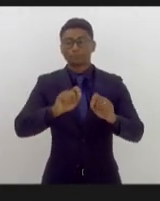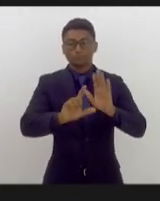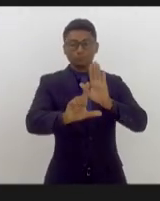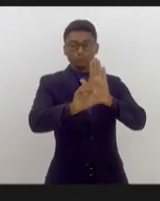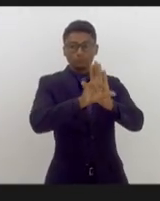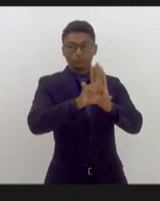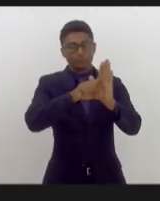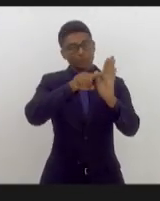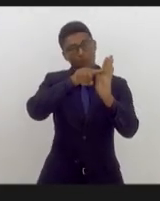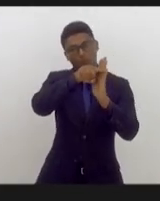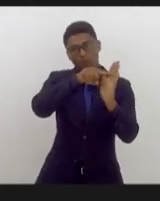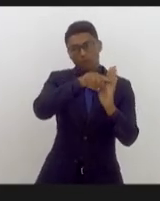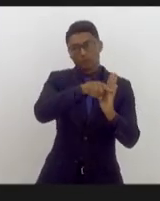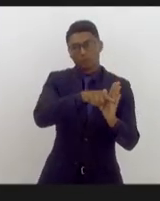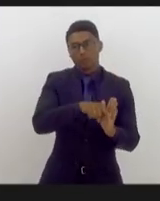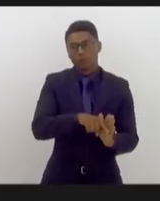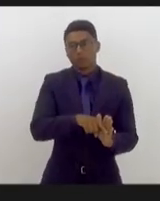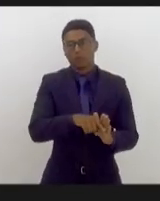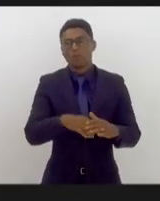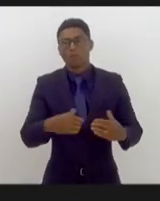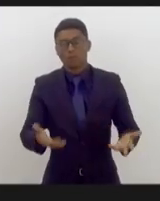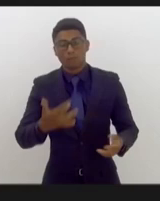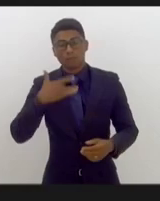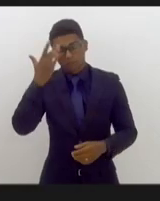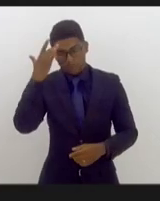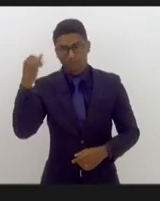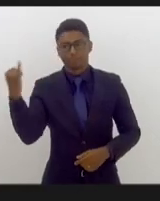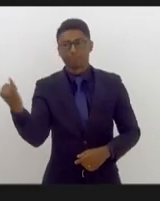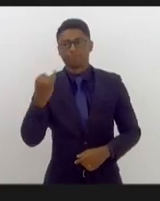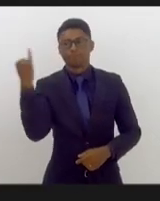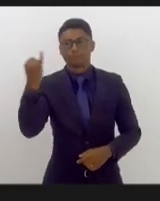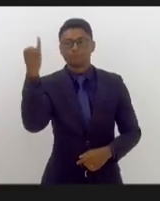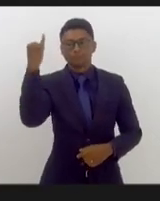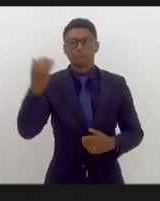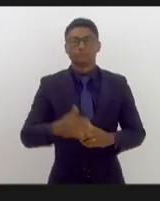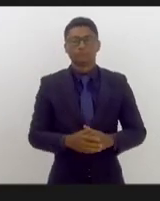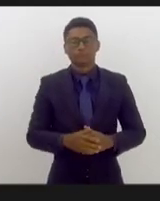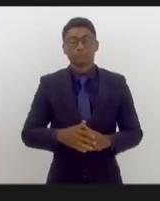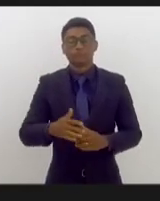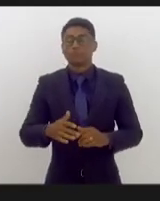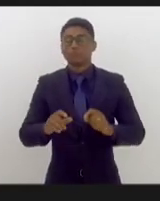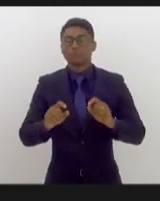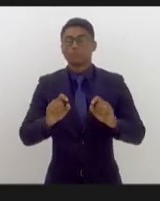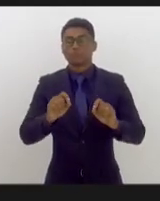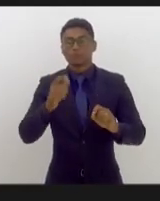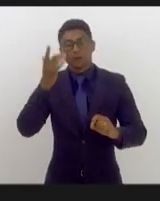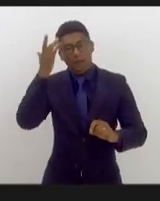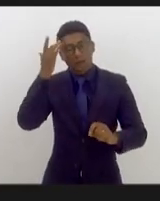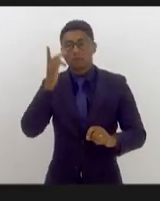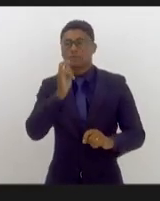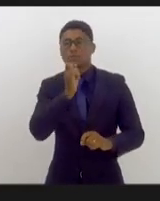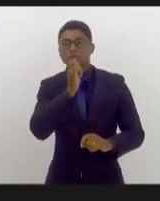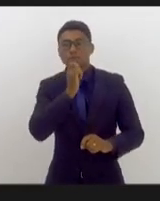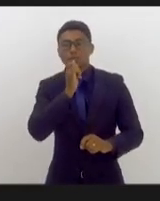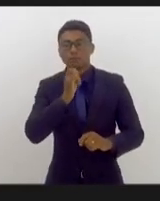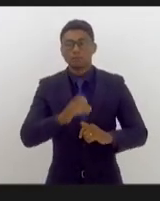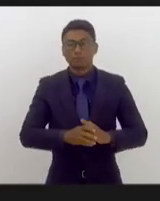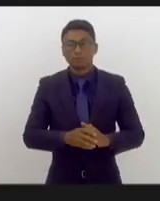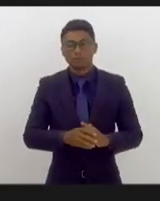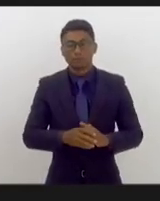em relação à representação do Conselho. Eu acho isso muito importante. Eu acho, por exemplo, que a UNCME, que de alguma